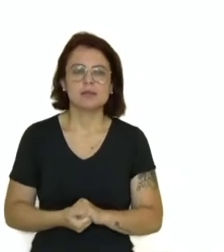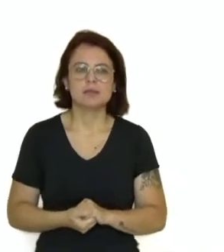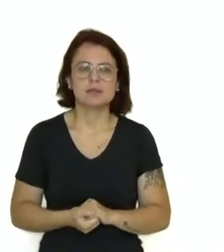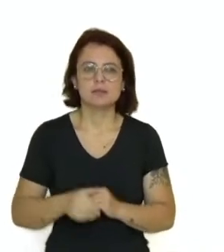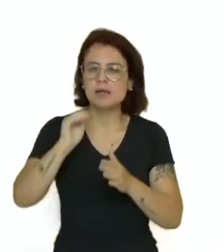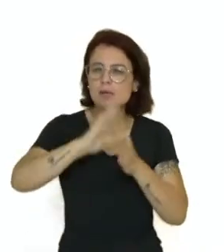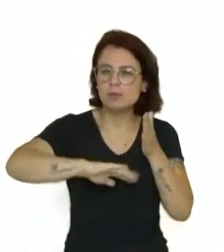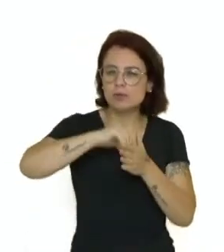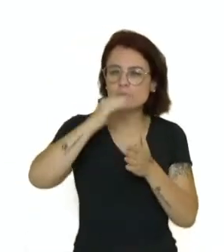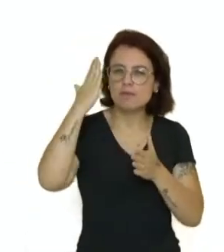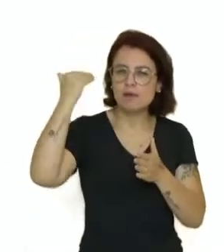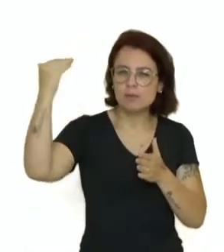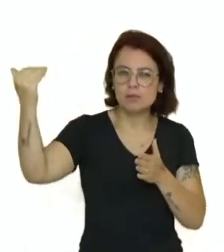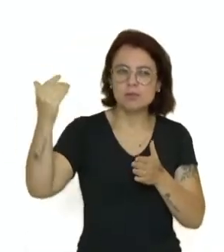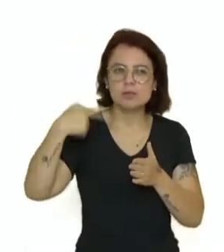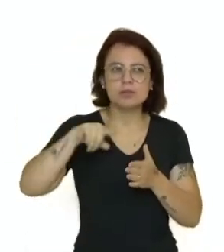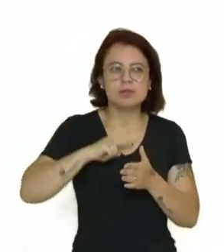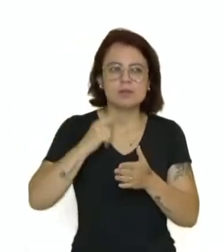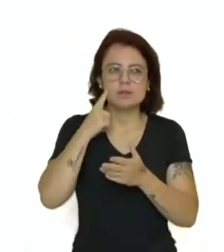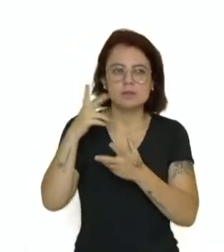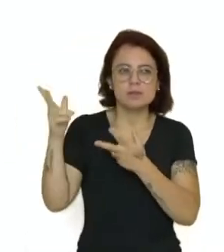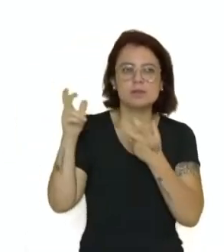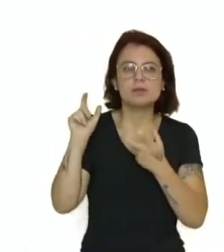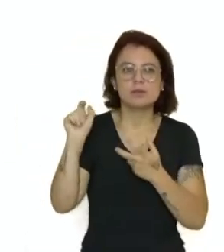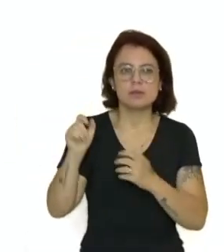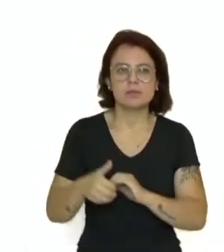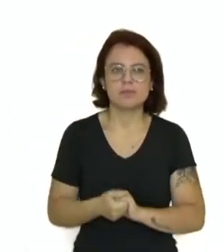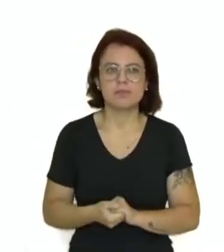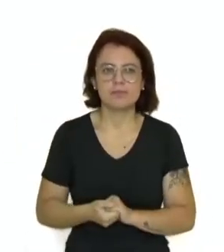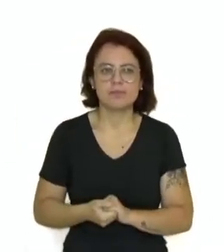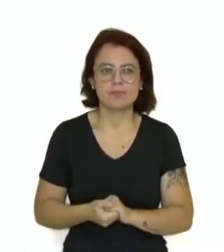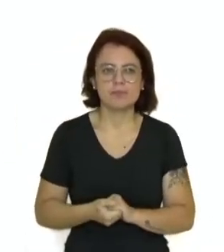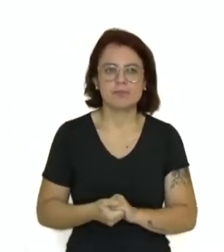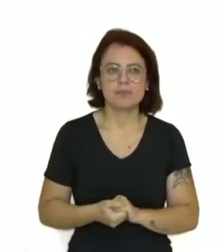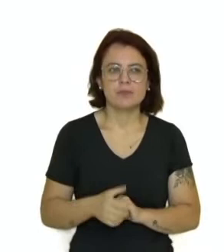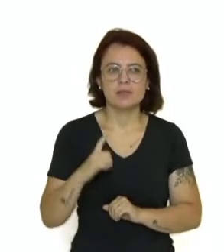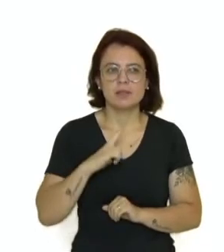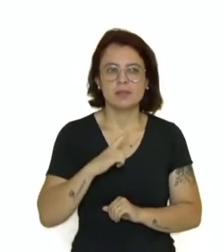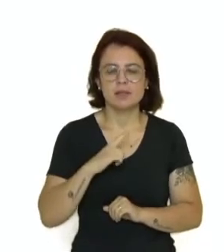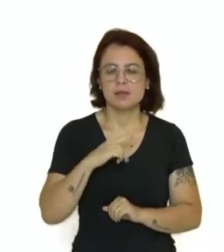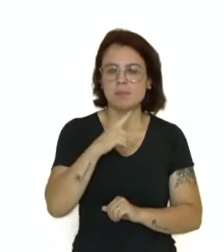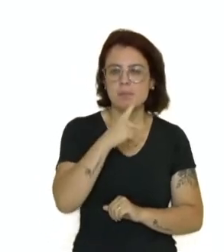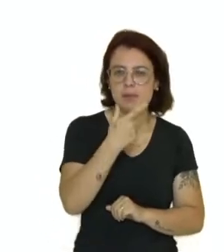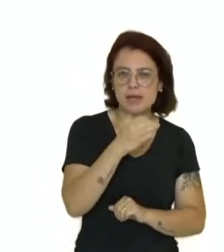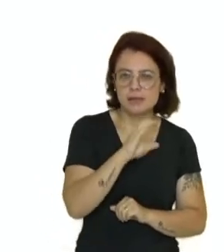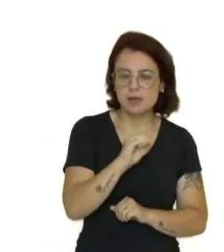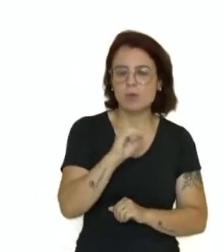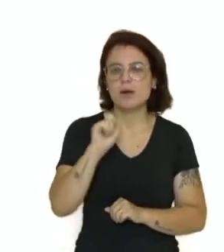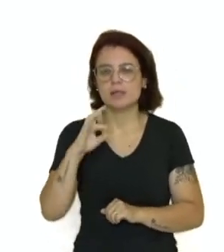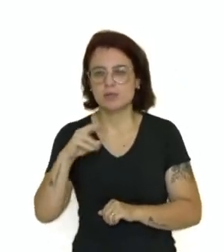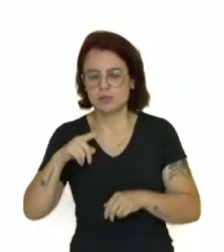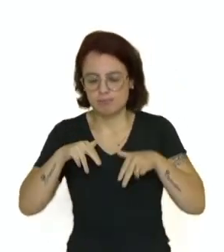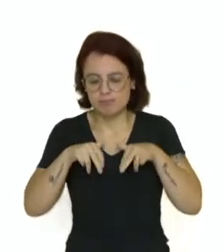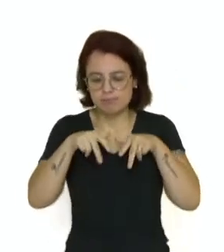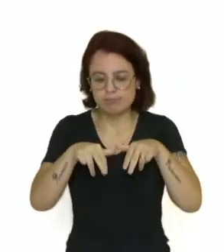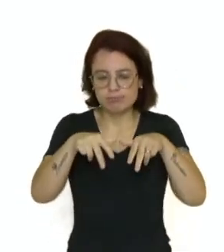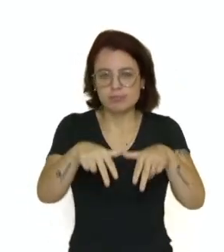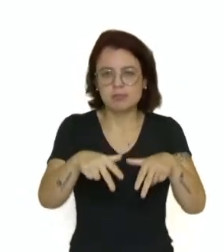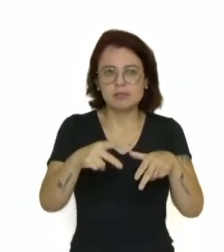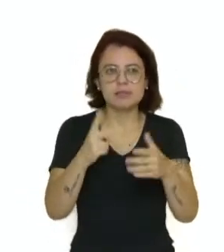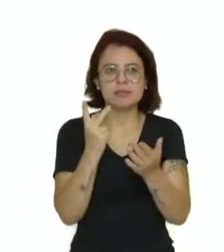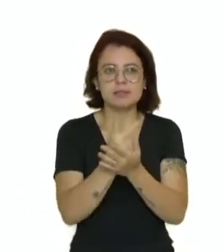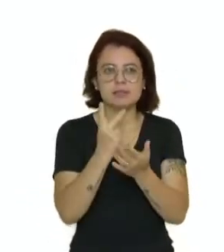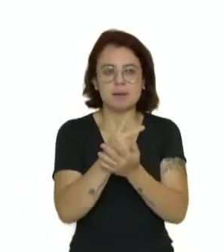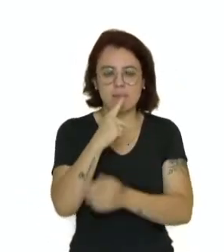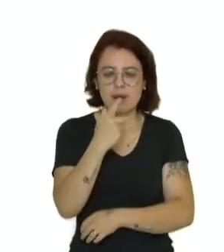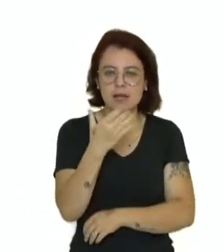vê tá assim, o Platão e o Aristóteles um do lado do outro. O Platão é sempre retratado apontando para